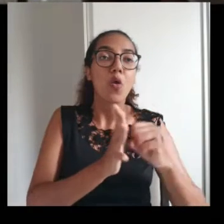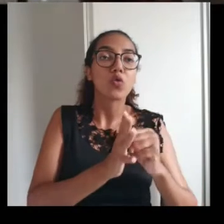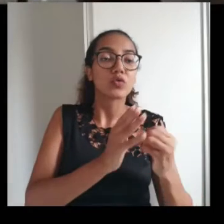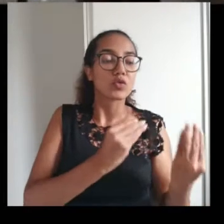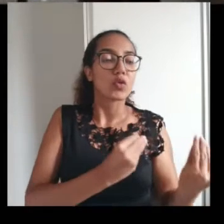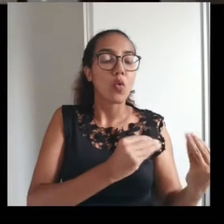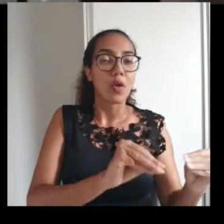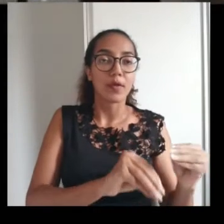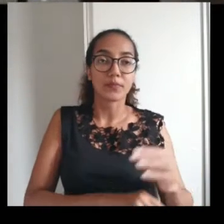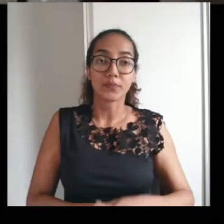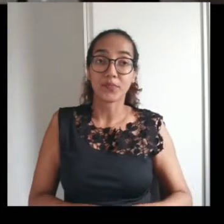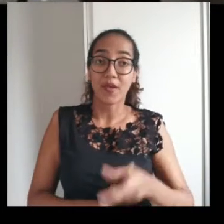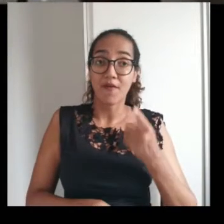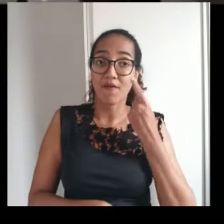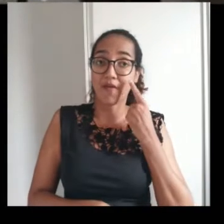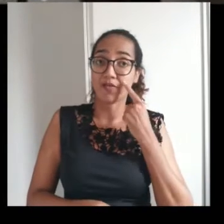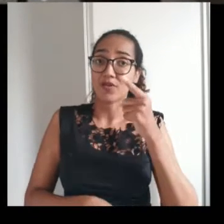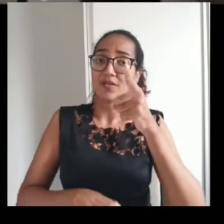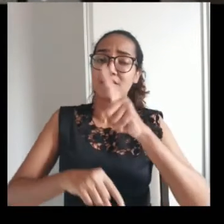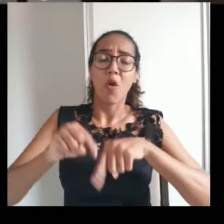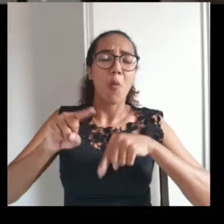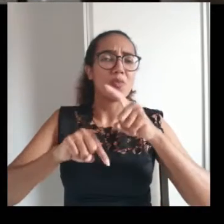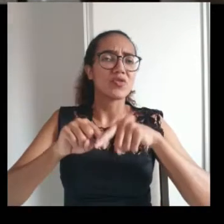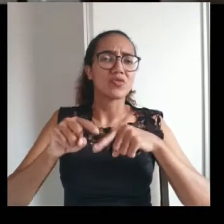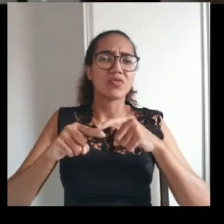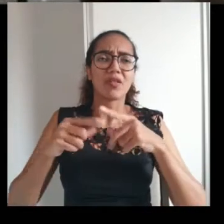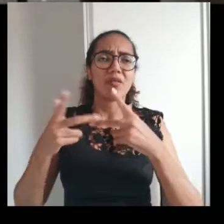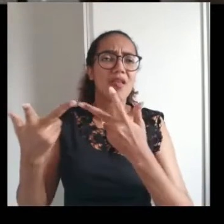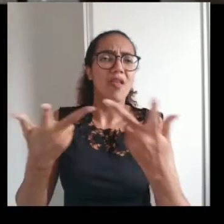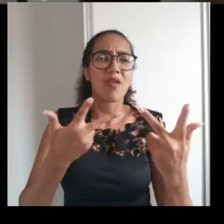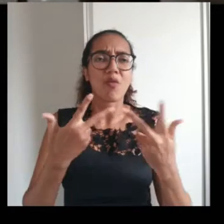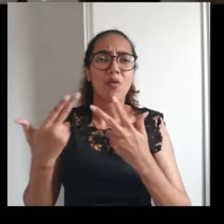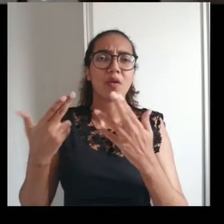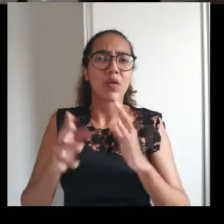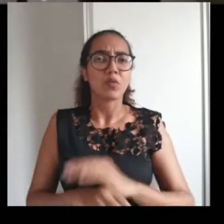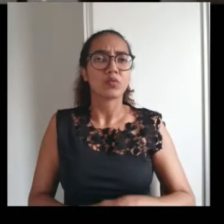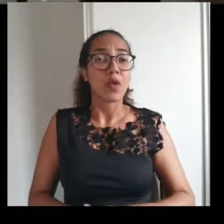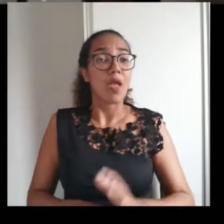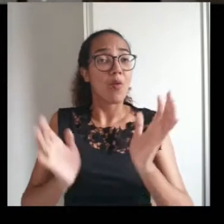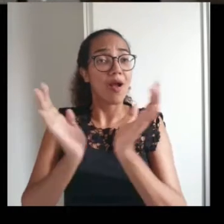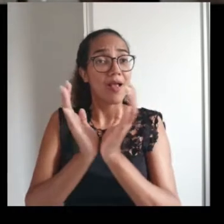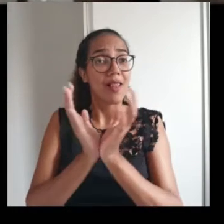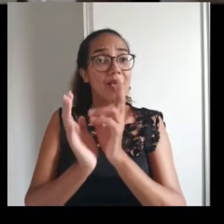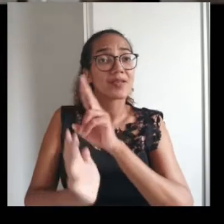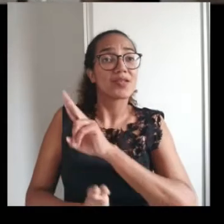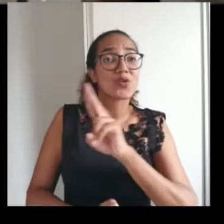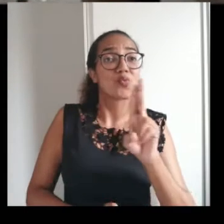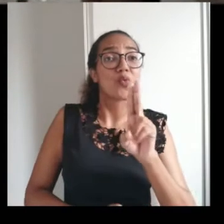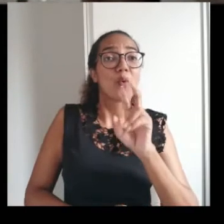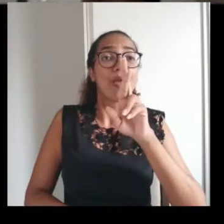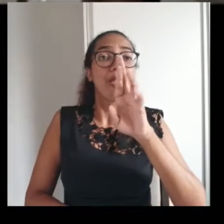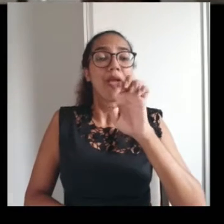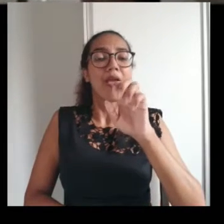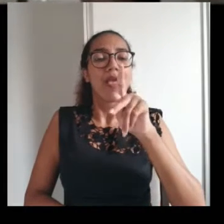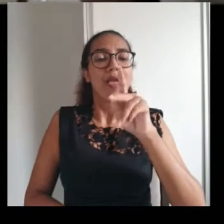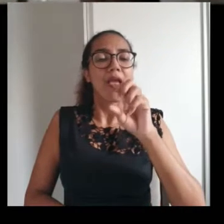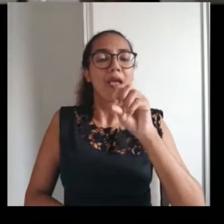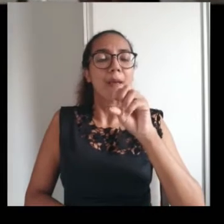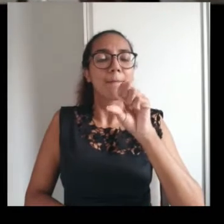qualquer, pessoal. É uma classe que o nome dela é repositório contas. E aí a gente tem que pensar nela do ponto de vista